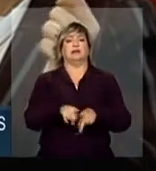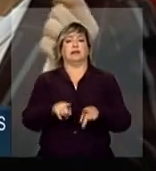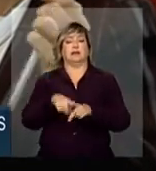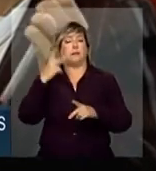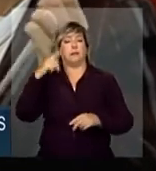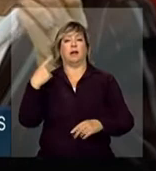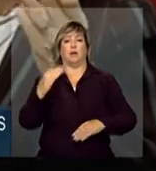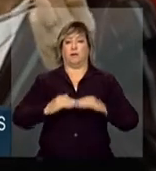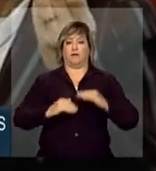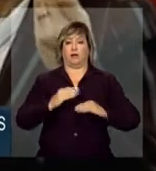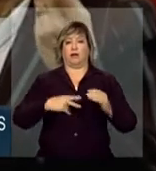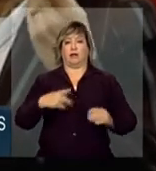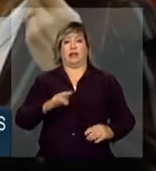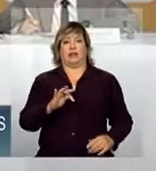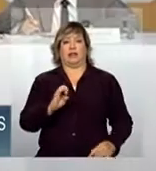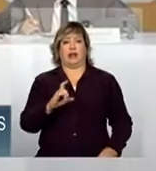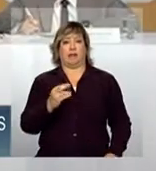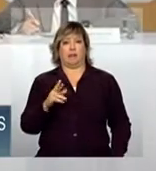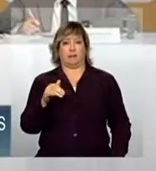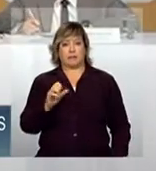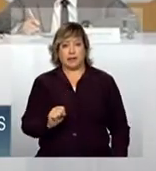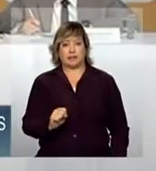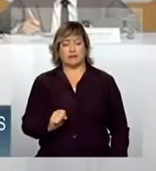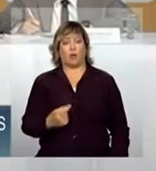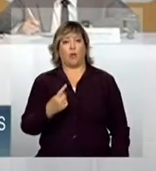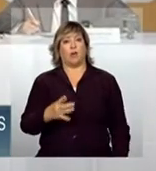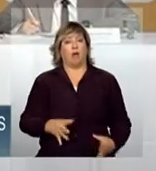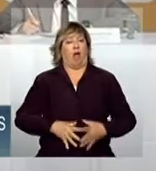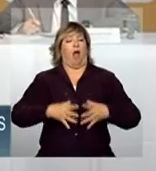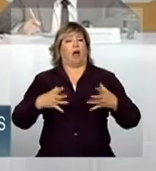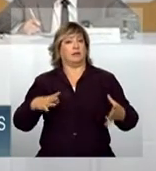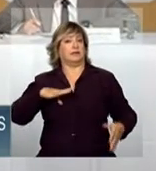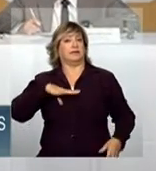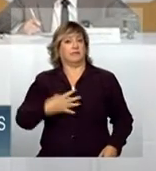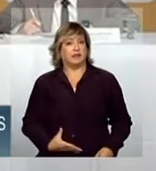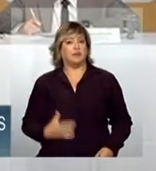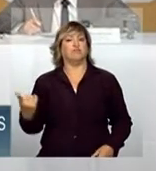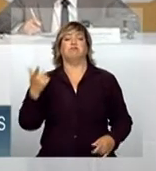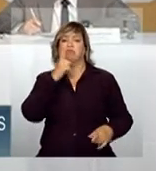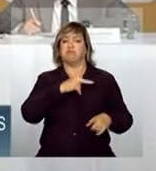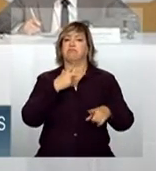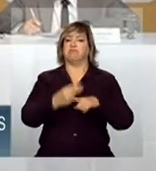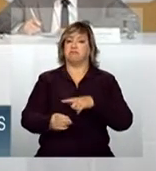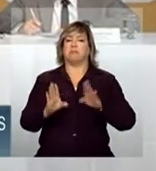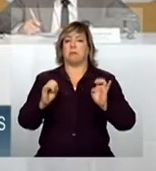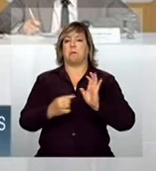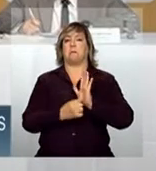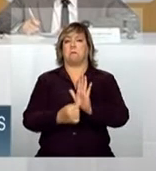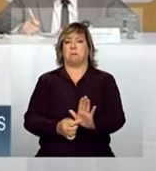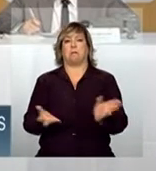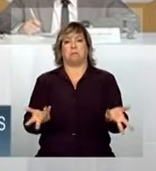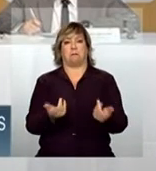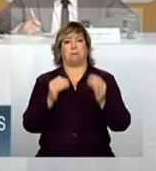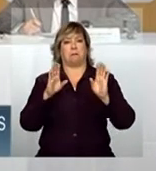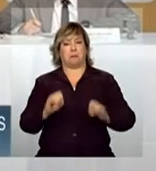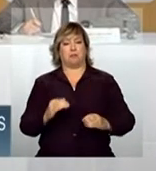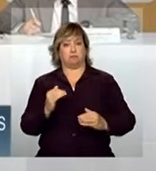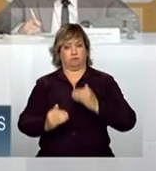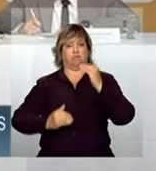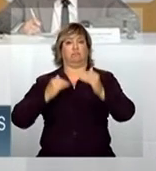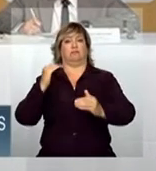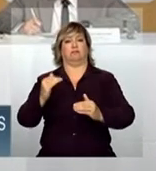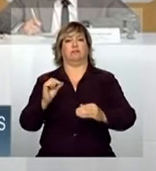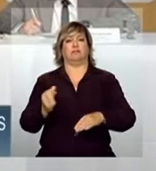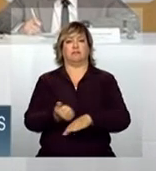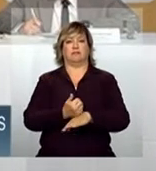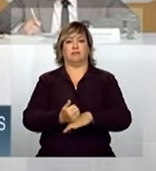profissionais da Telebrás, um grande desafio que eles venceram e que coloca, então, a empresa num outro patamar, e eu tenho